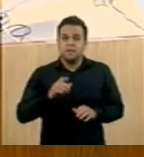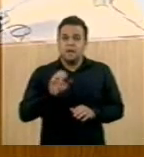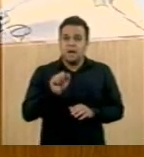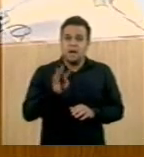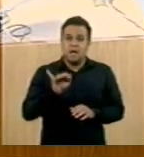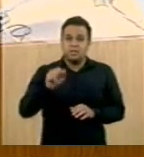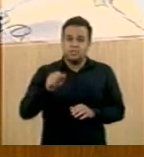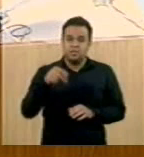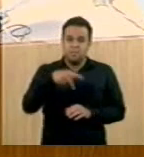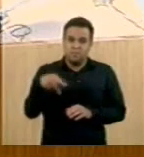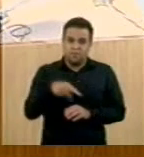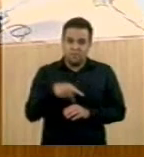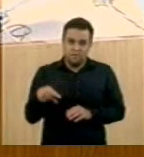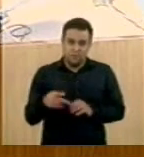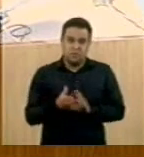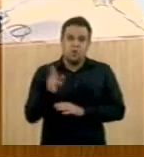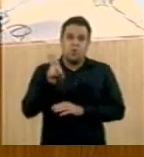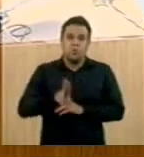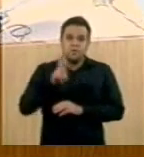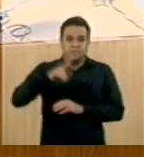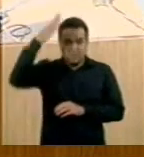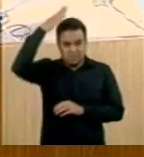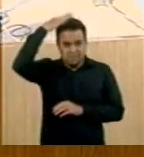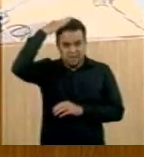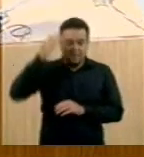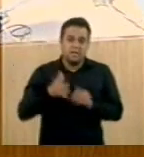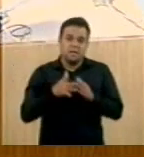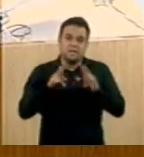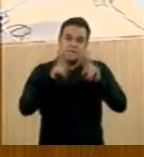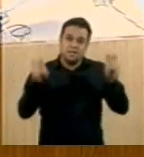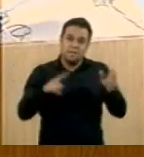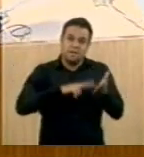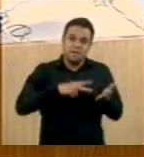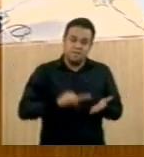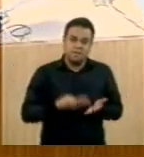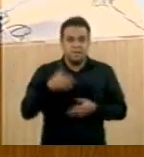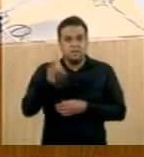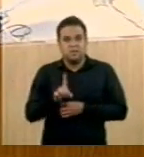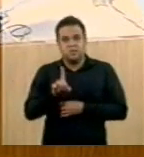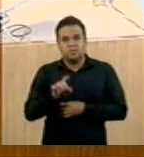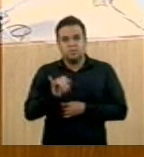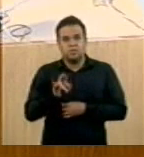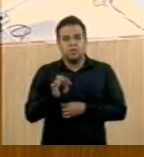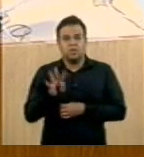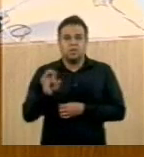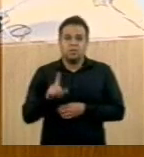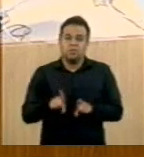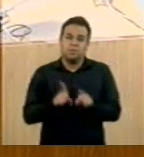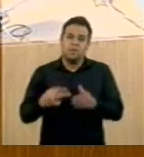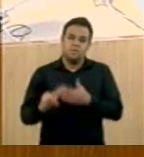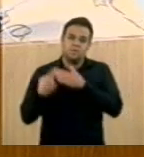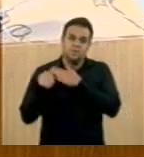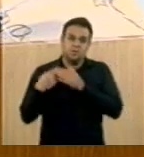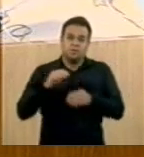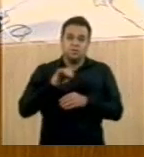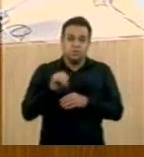da Faculdade de Direito da Universidade Federal do Paraná, sobre interpretação do direito e responsabilidade judicial.